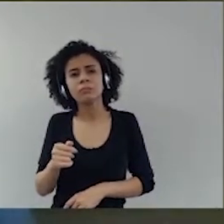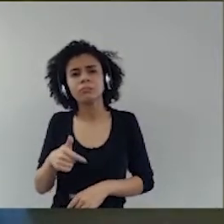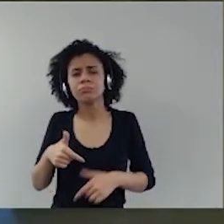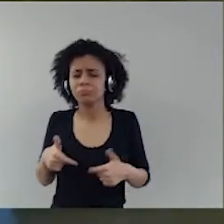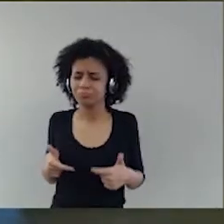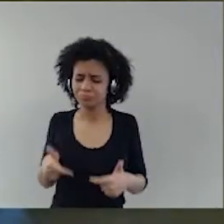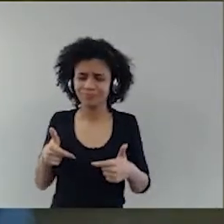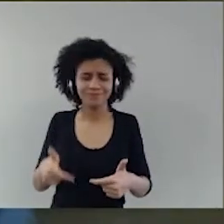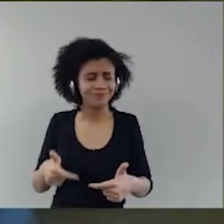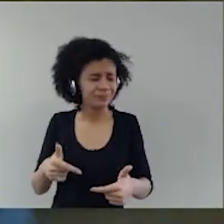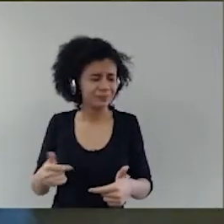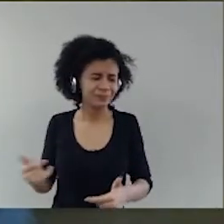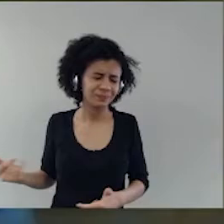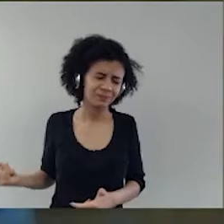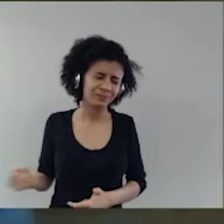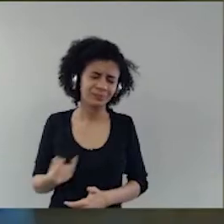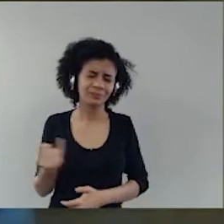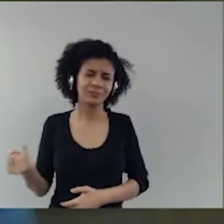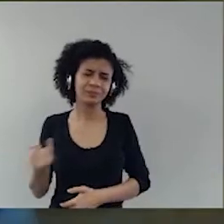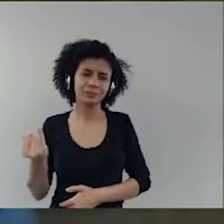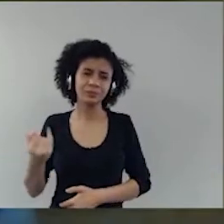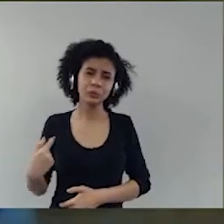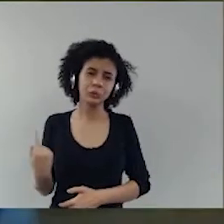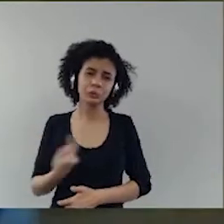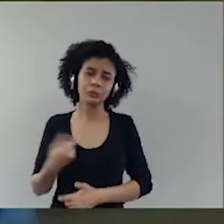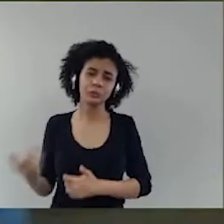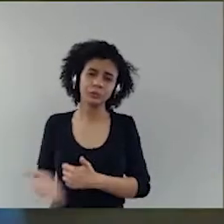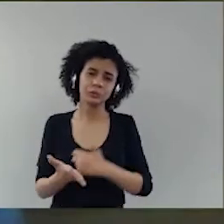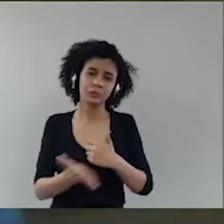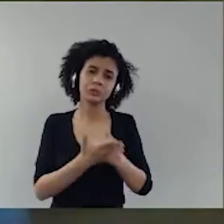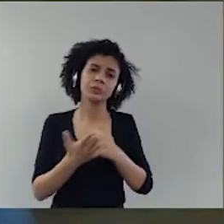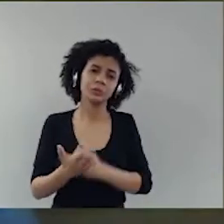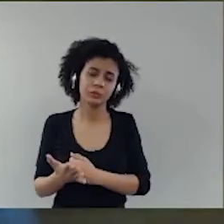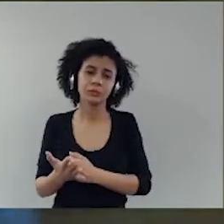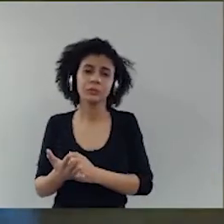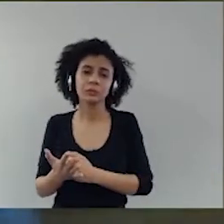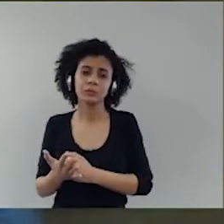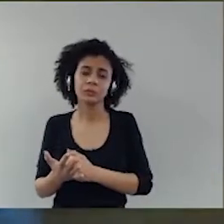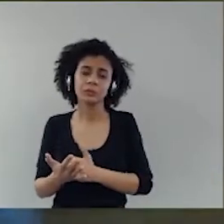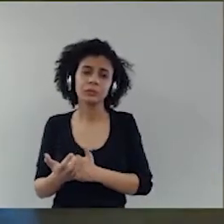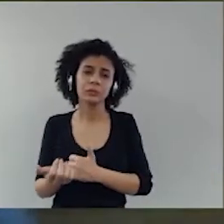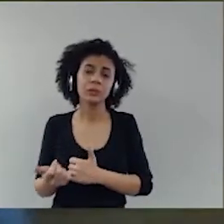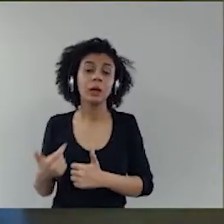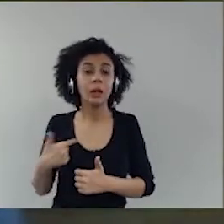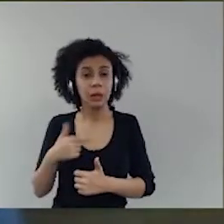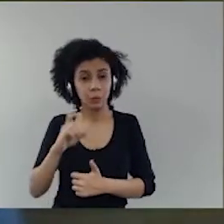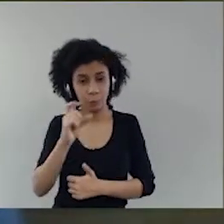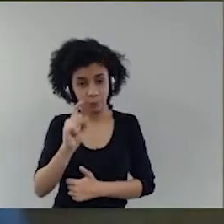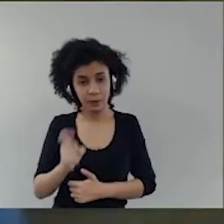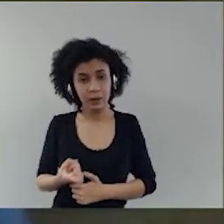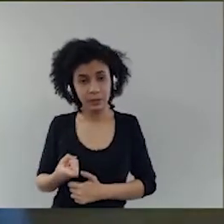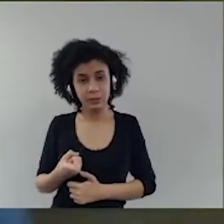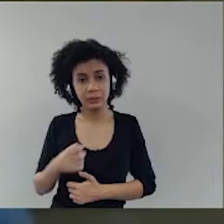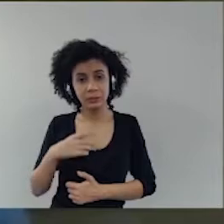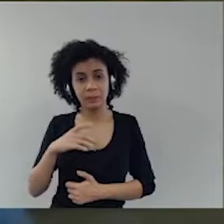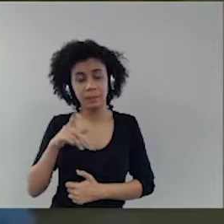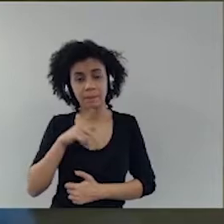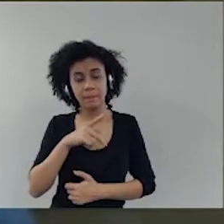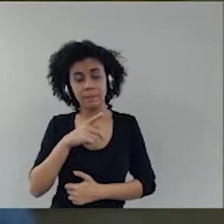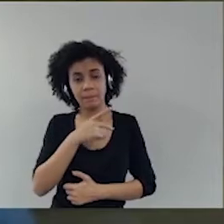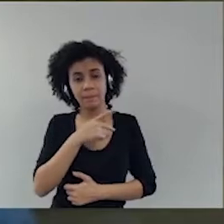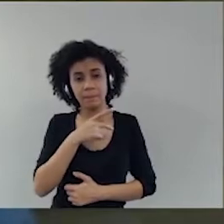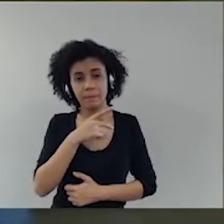atuação imprescindível dos nossos colaboradores, né? Eu, como ex-presidente seccional, como ex-conselheiro federal,